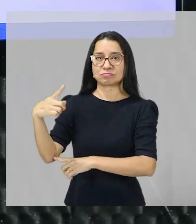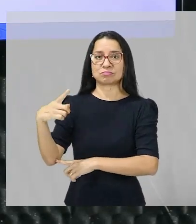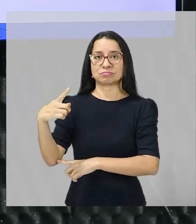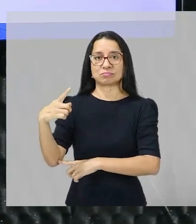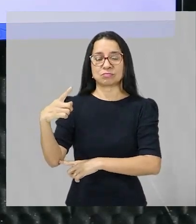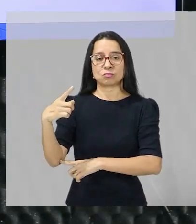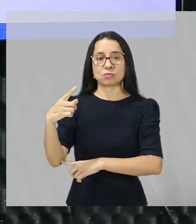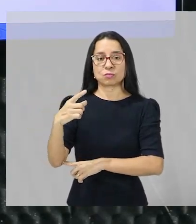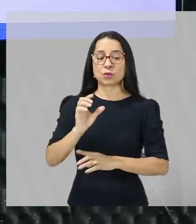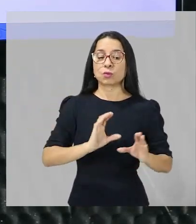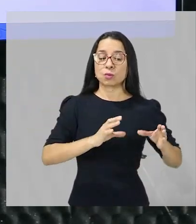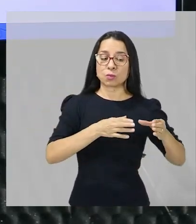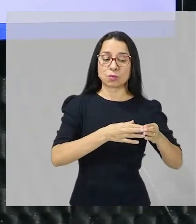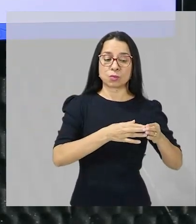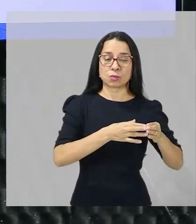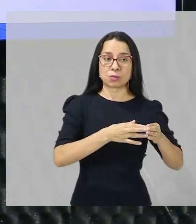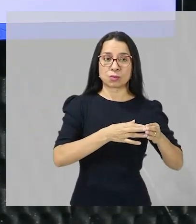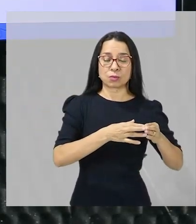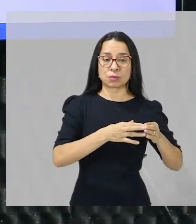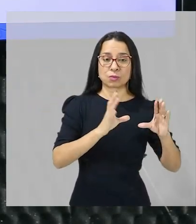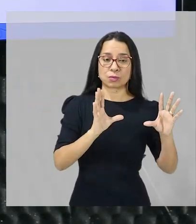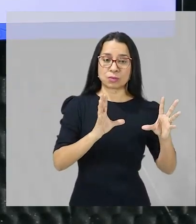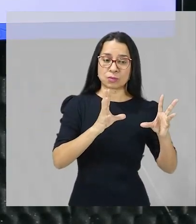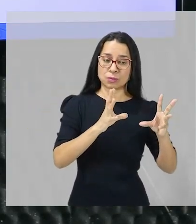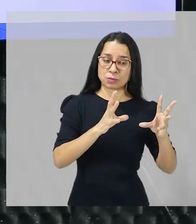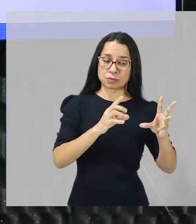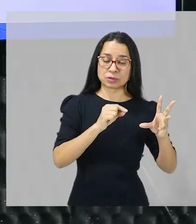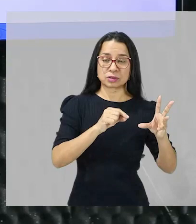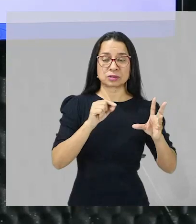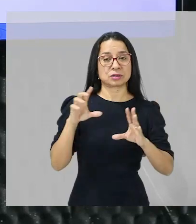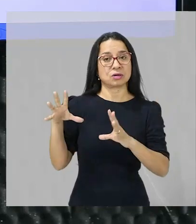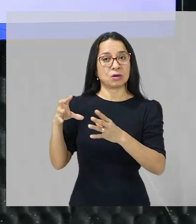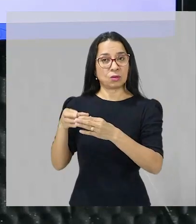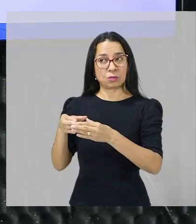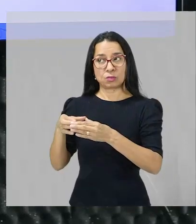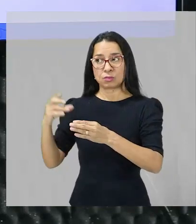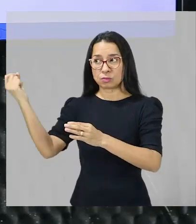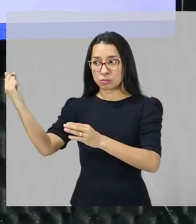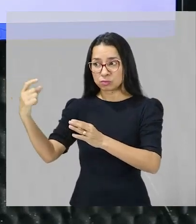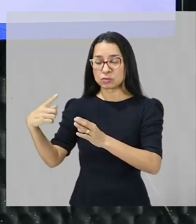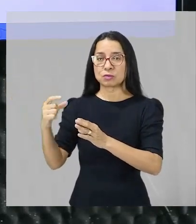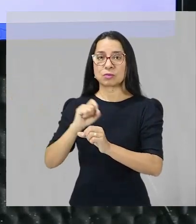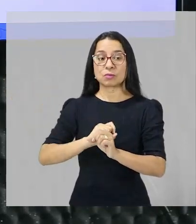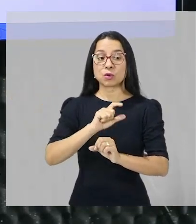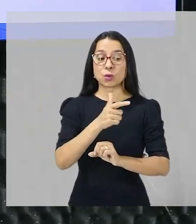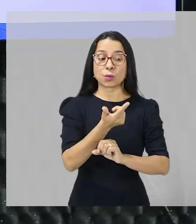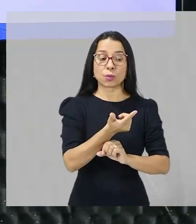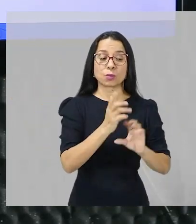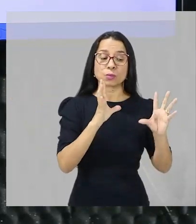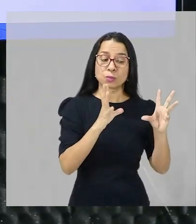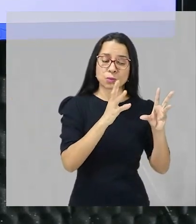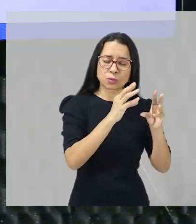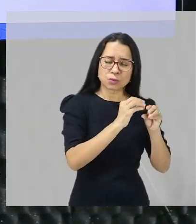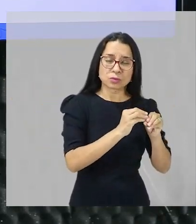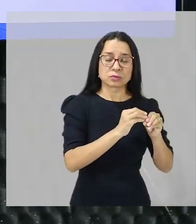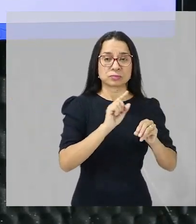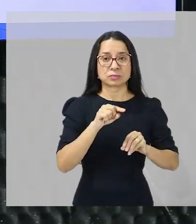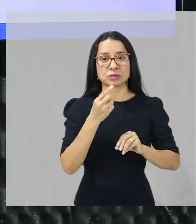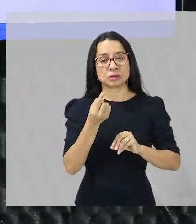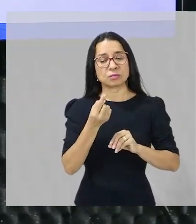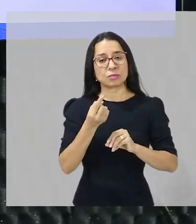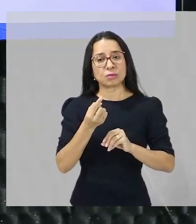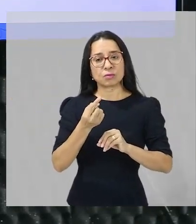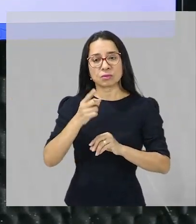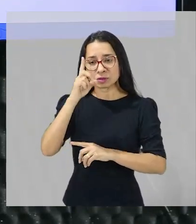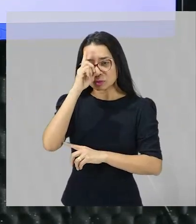Um grupo foi exposto a ciclos de iluminação solar natural e o outro foi mantido no escuro. Aí ele fala aqui que após alguns